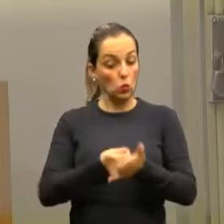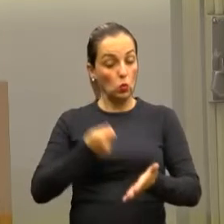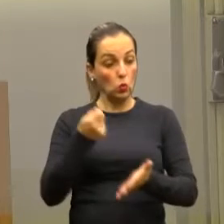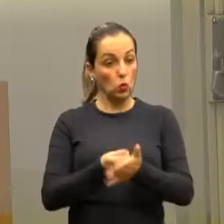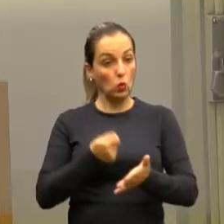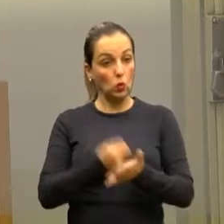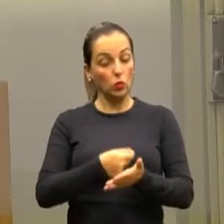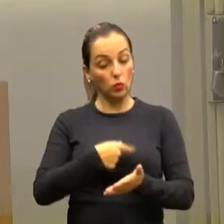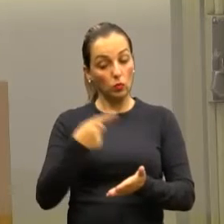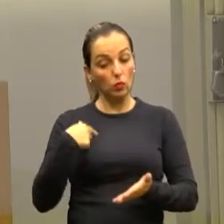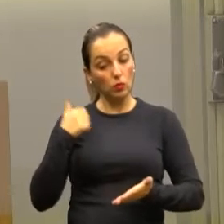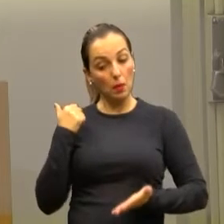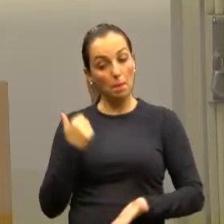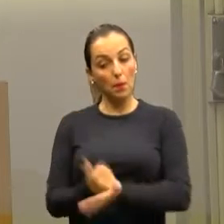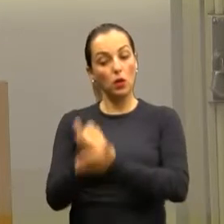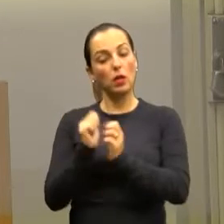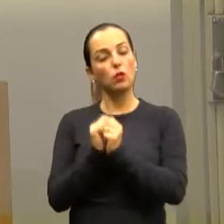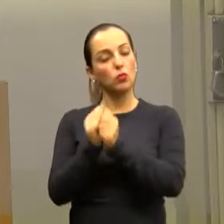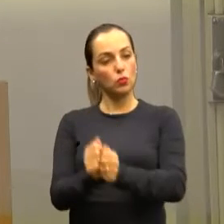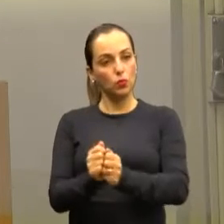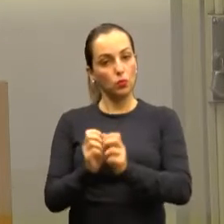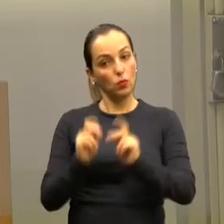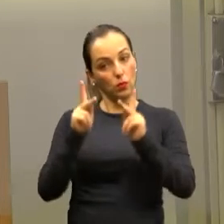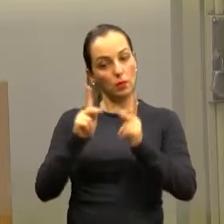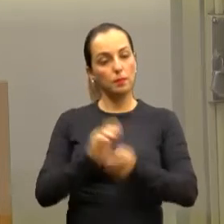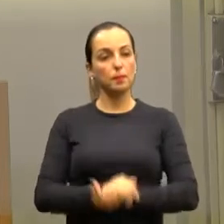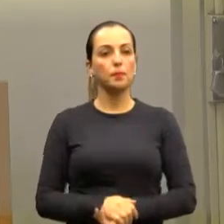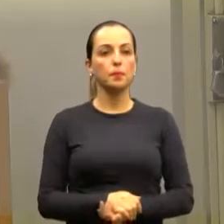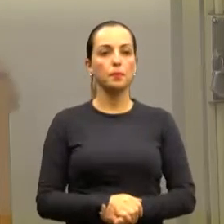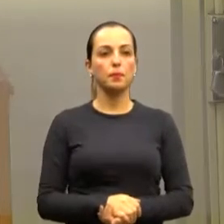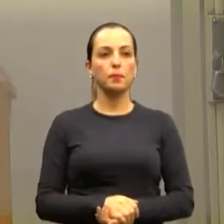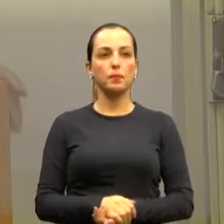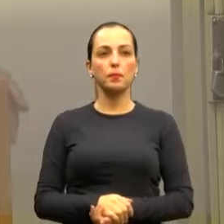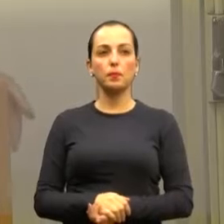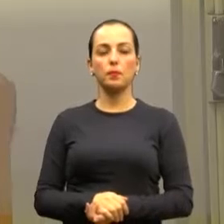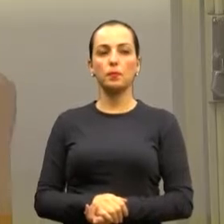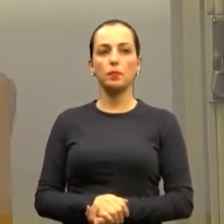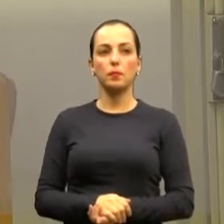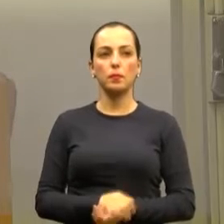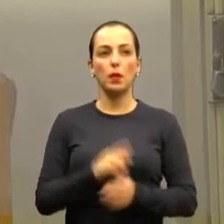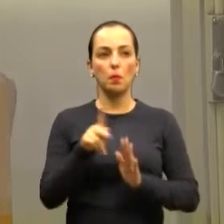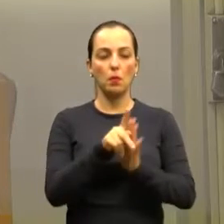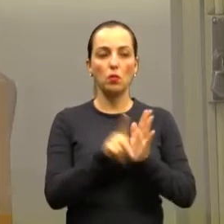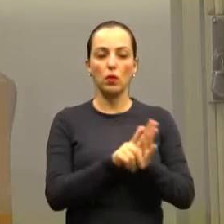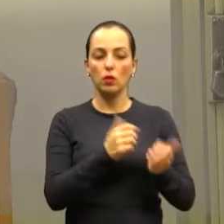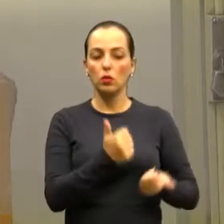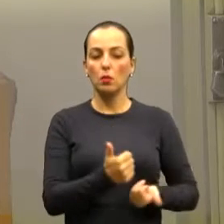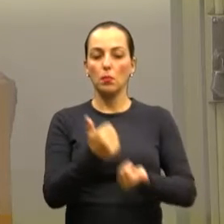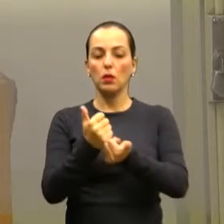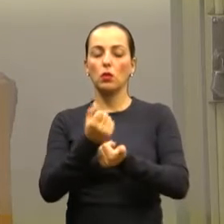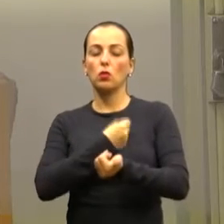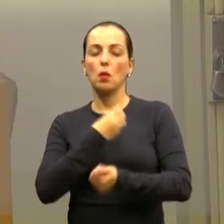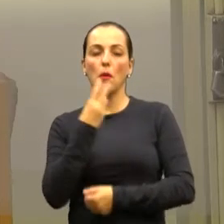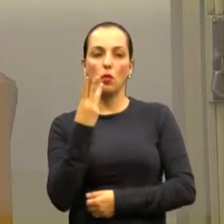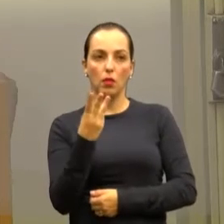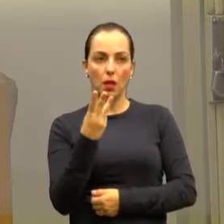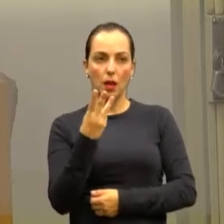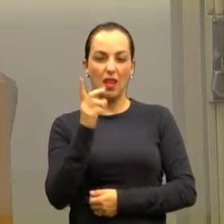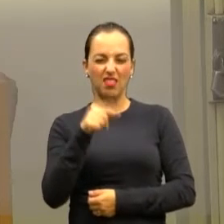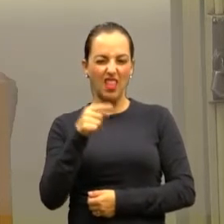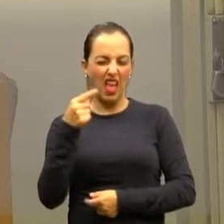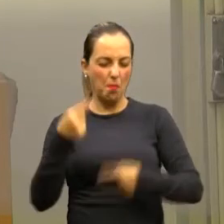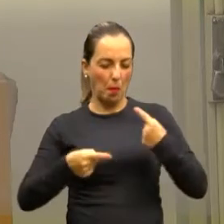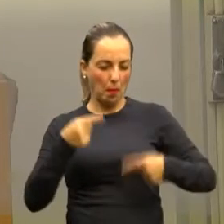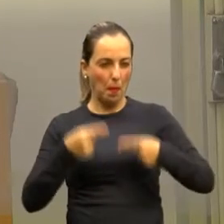luta e estamos aqui para lutar junto com vocês viu e o subjetivo três que está causando polêmica aí tá